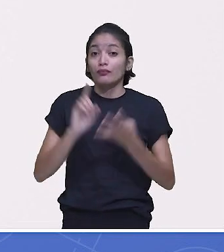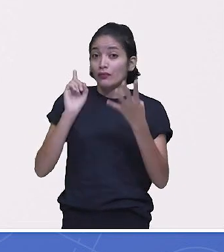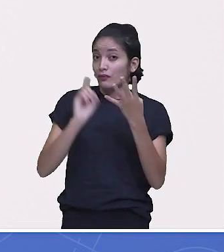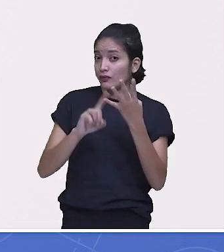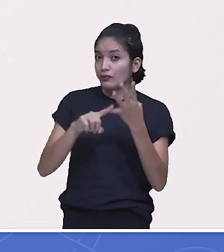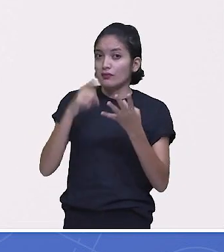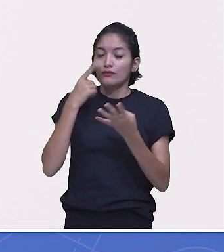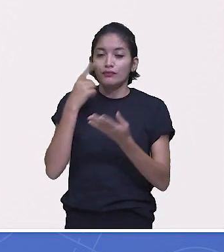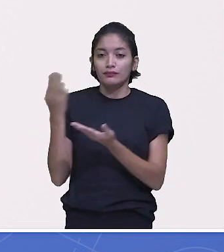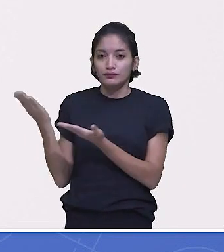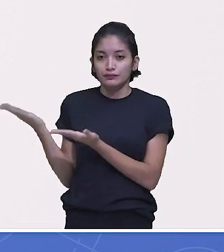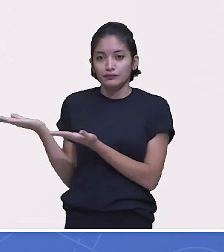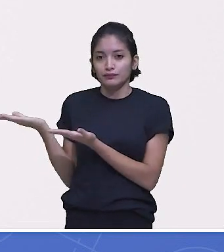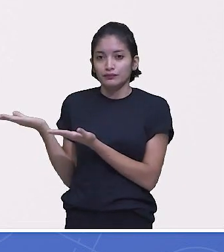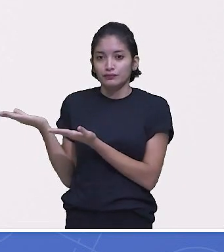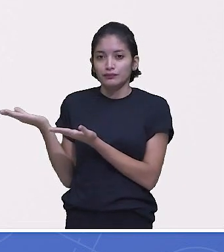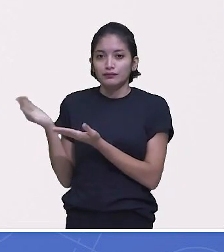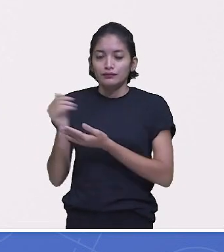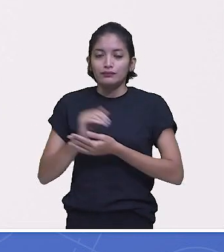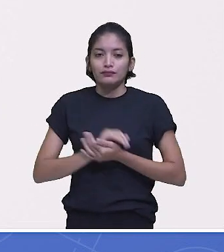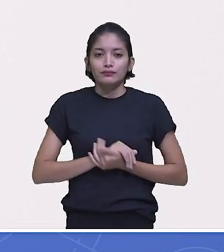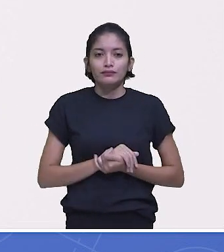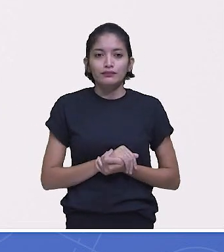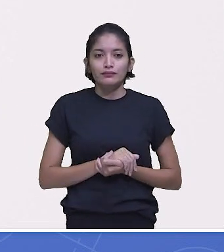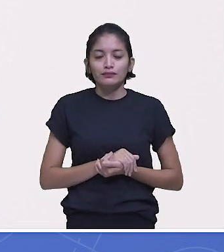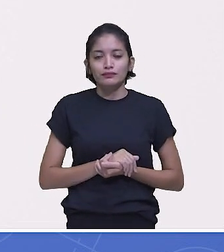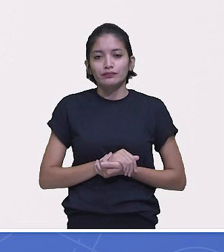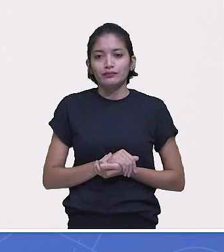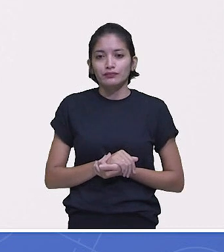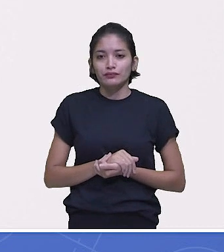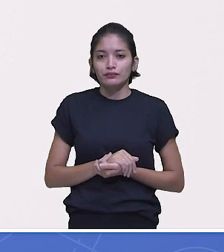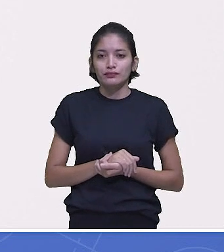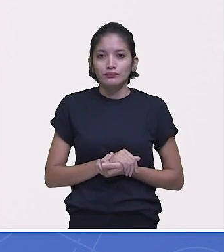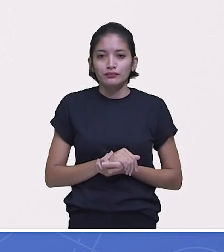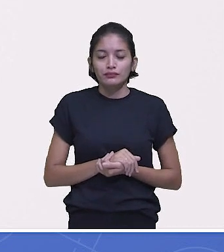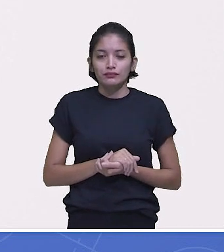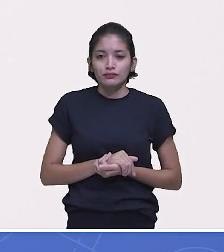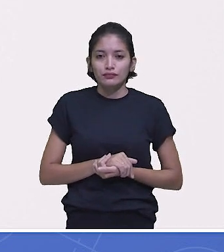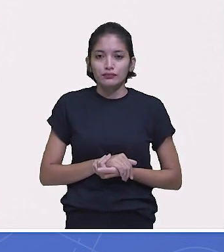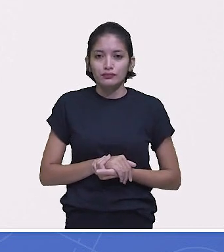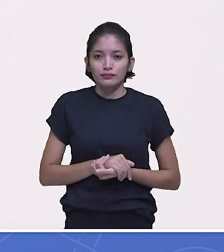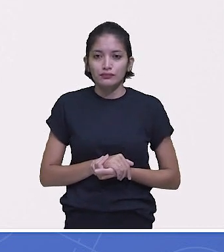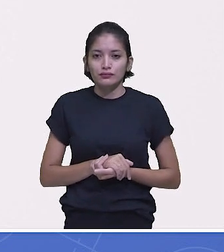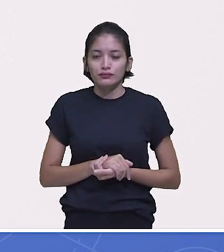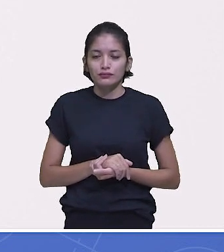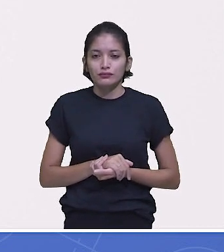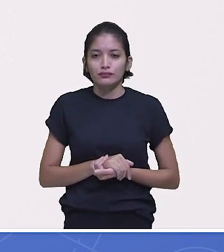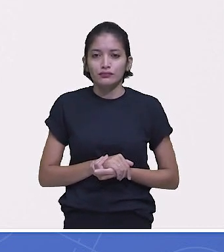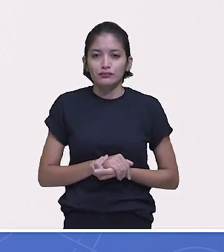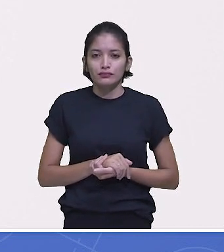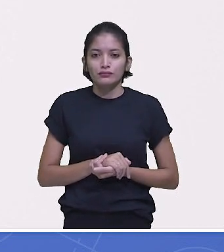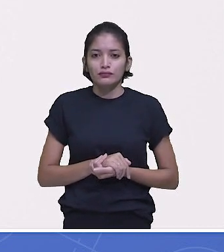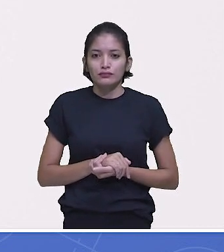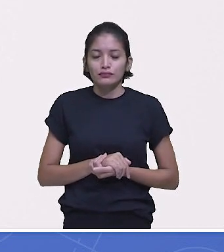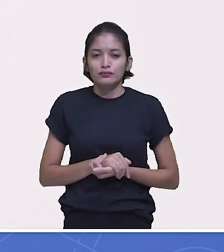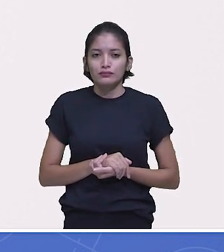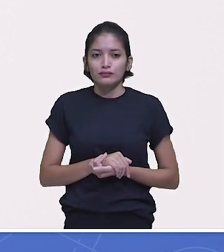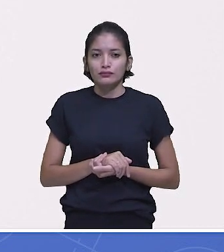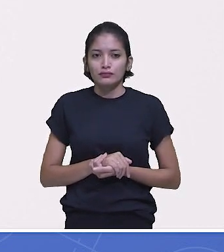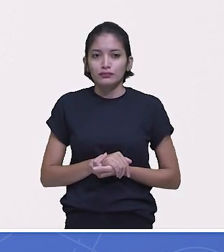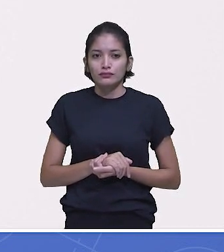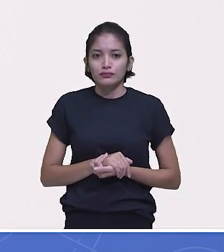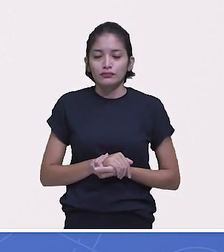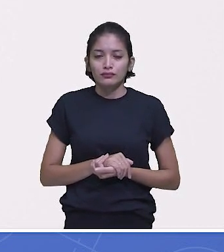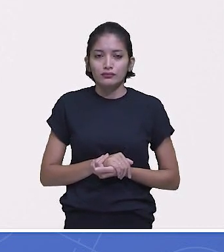letra V posee el mismo sonido que la B. Es decir, ambas suenan B.